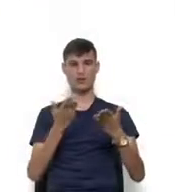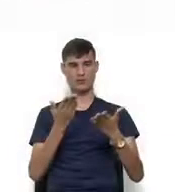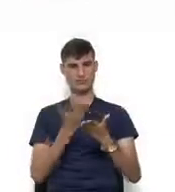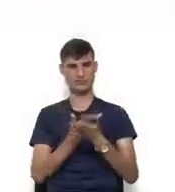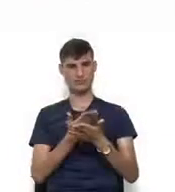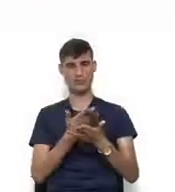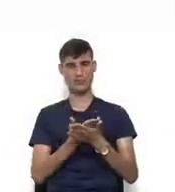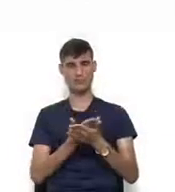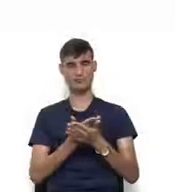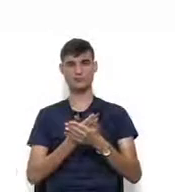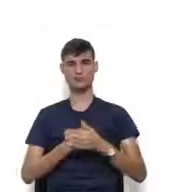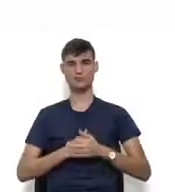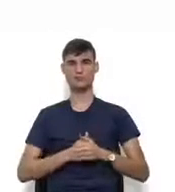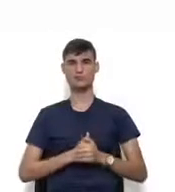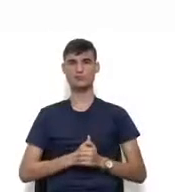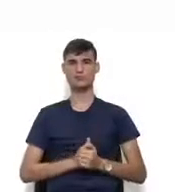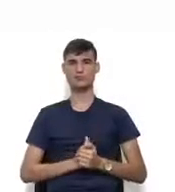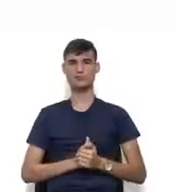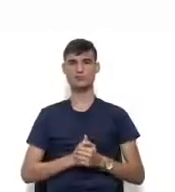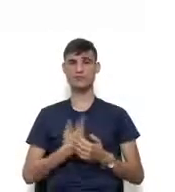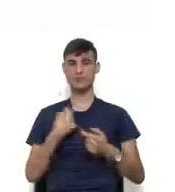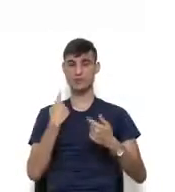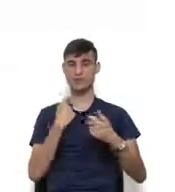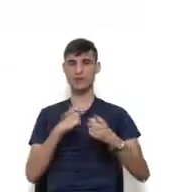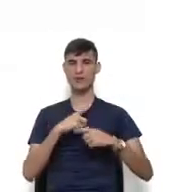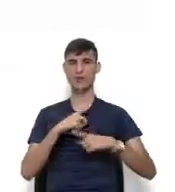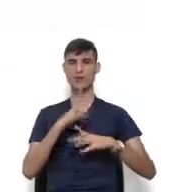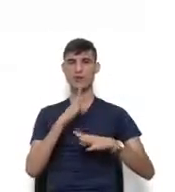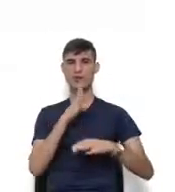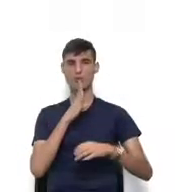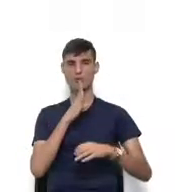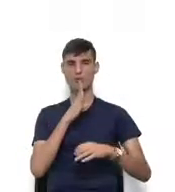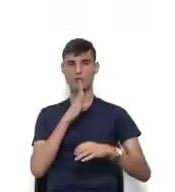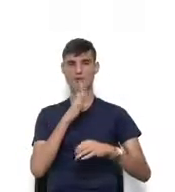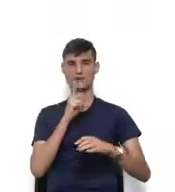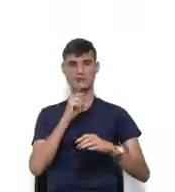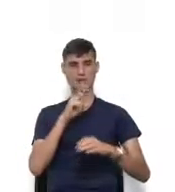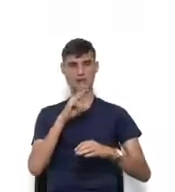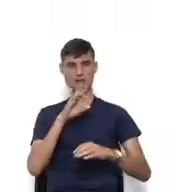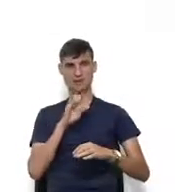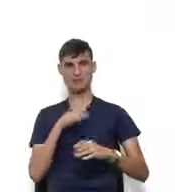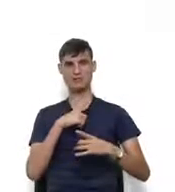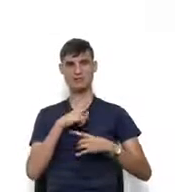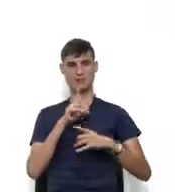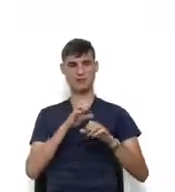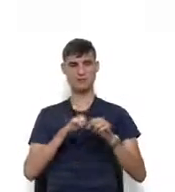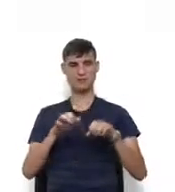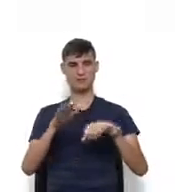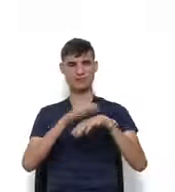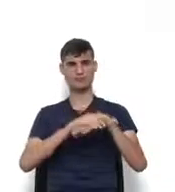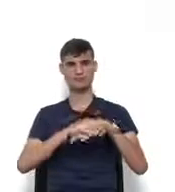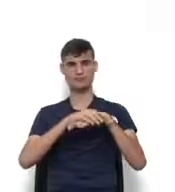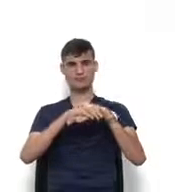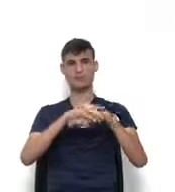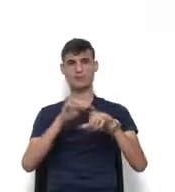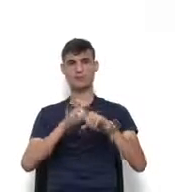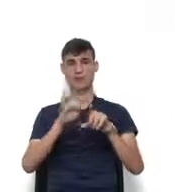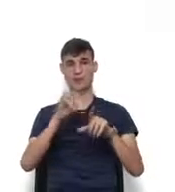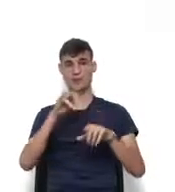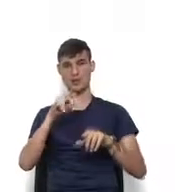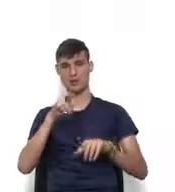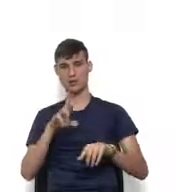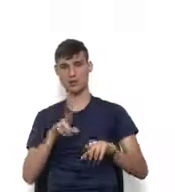hoje. E, para isso, nós vamos precisar conhecer séries de potências, séries de Taylor,